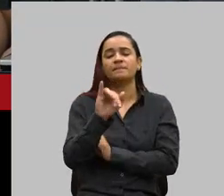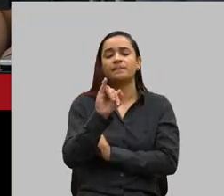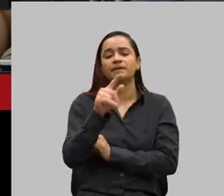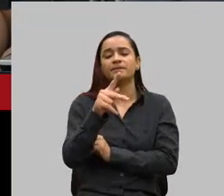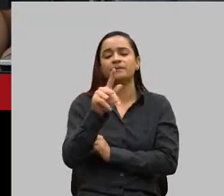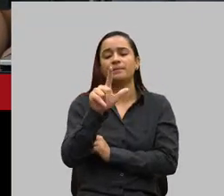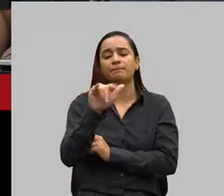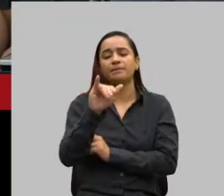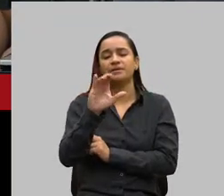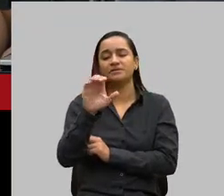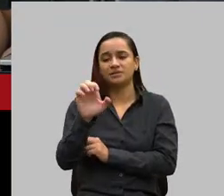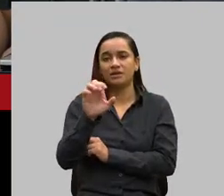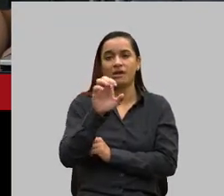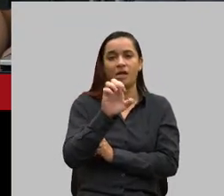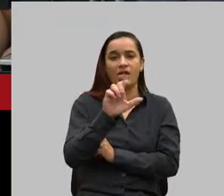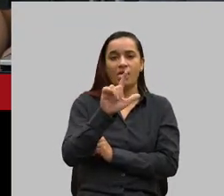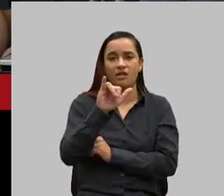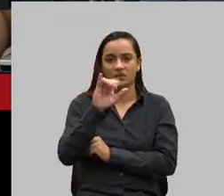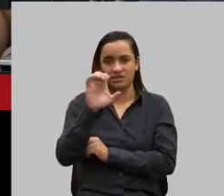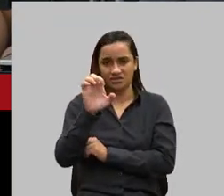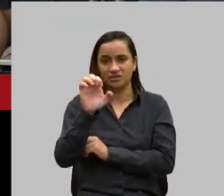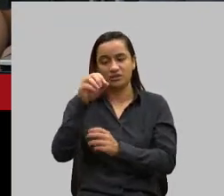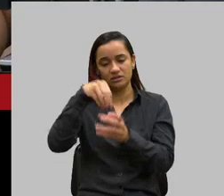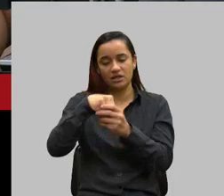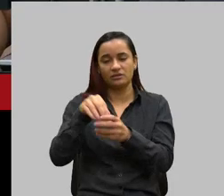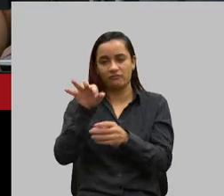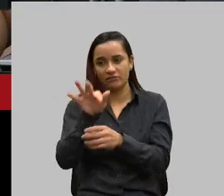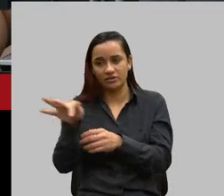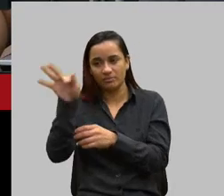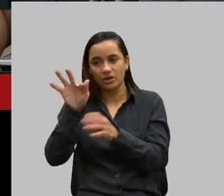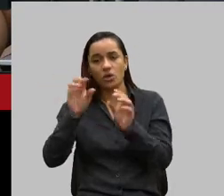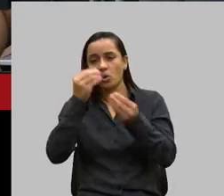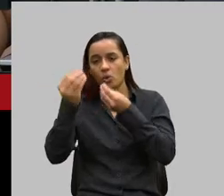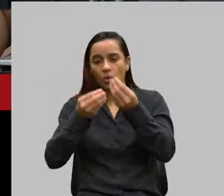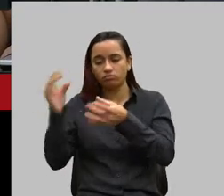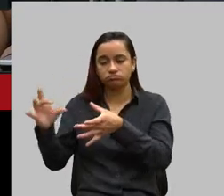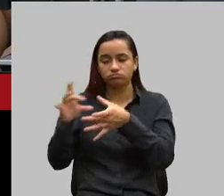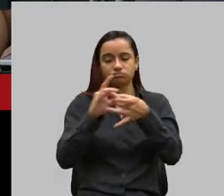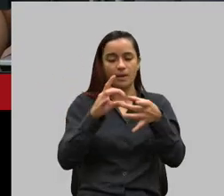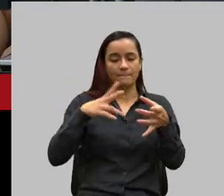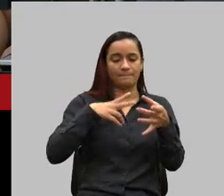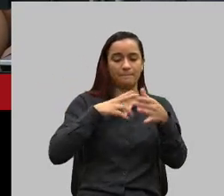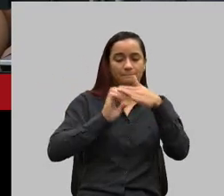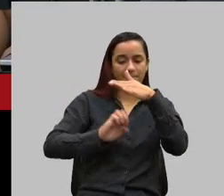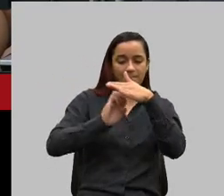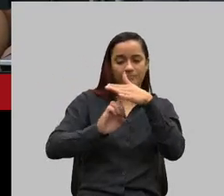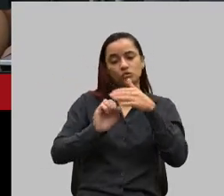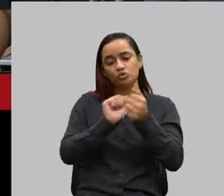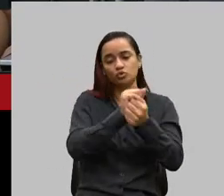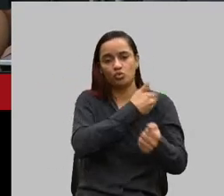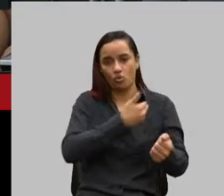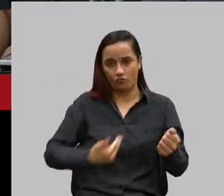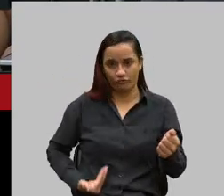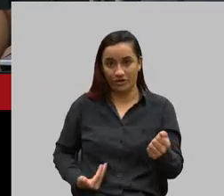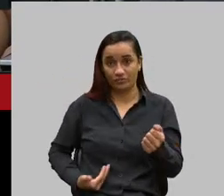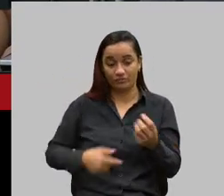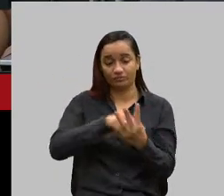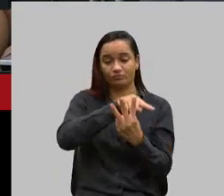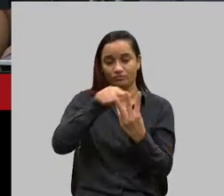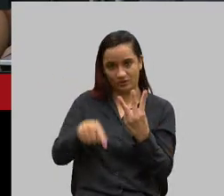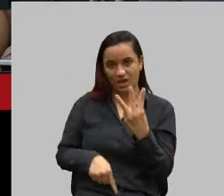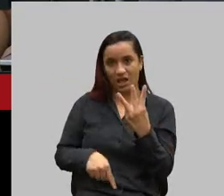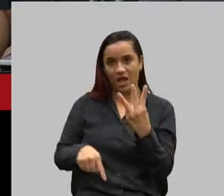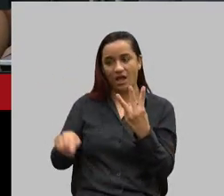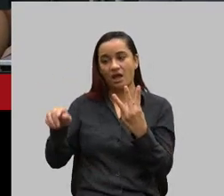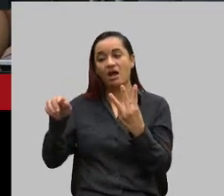com setor setor privado e o governo mas muitas vezes essa triplice hélice cada P dessa